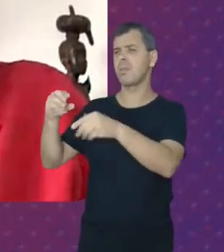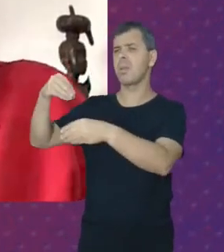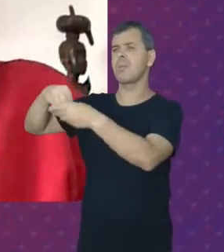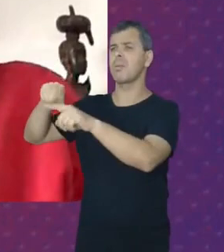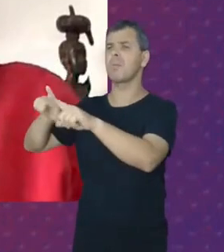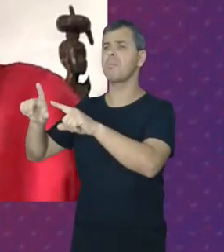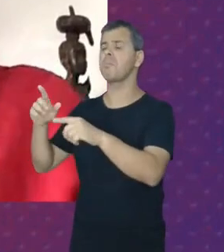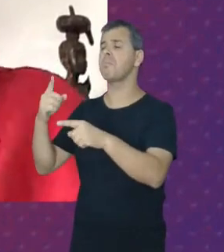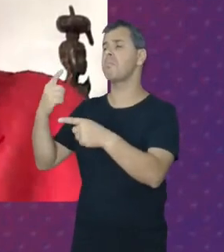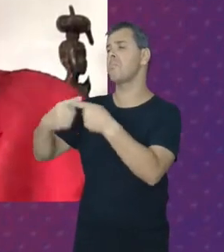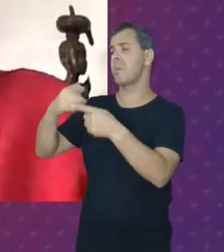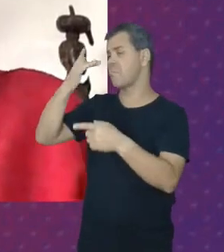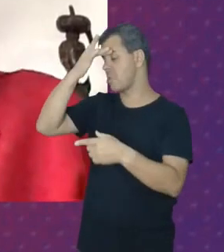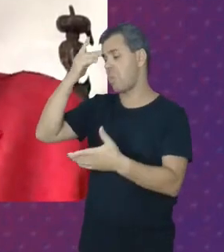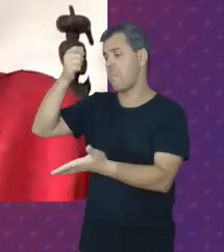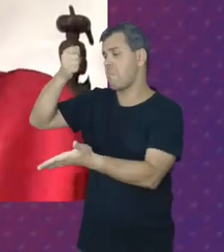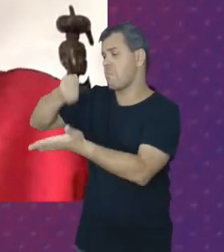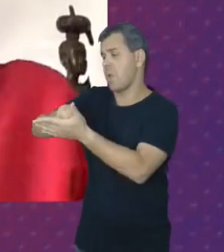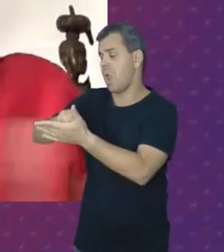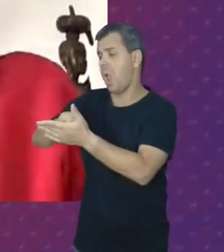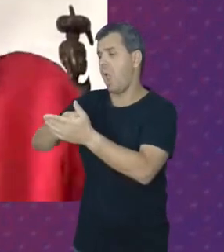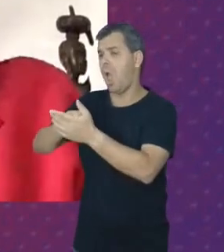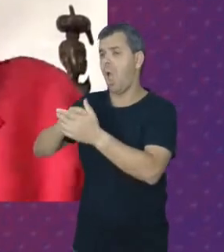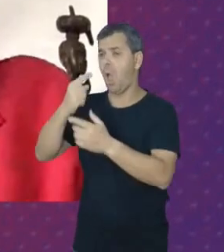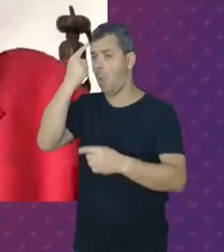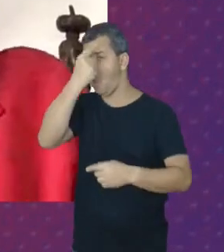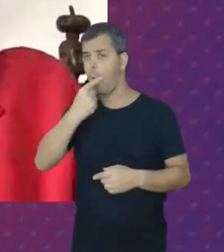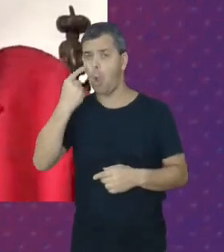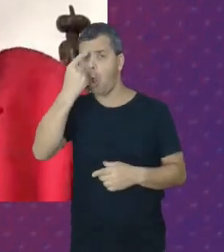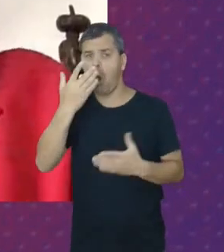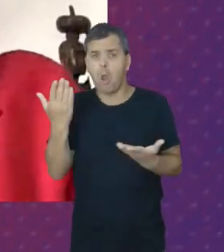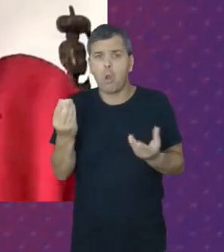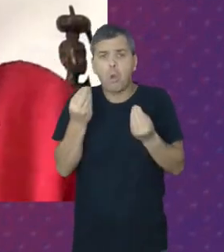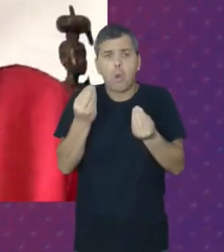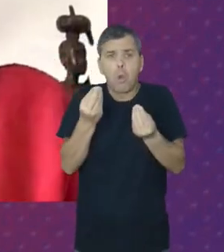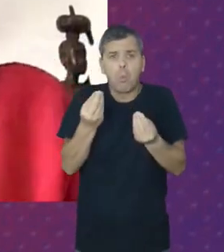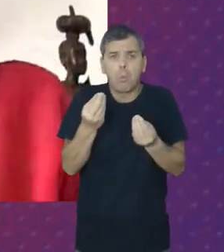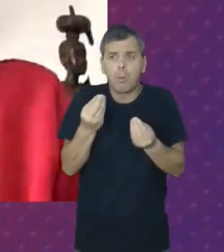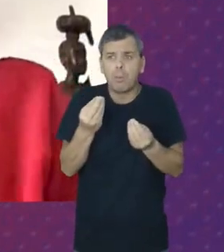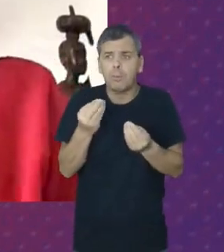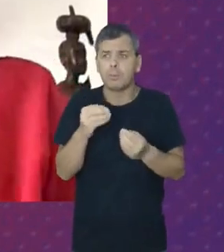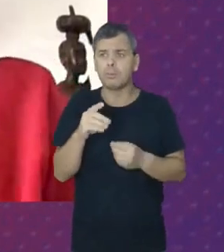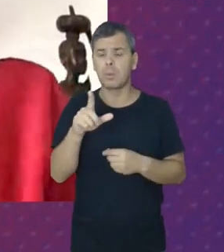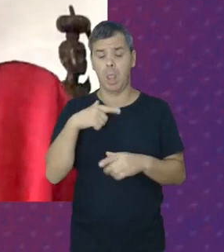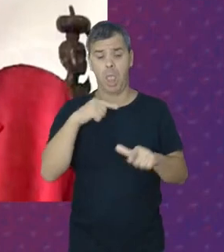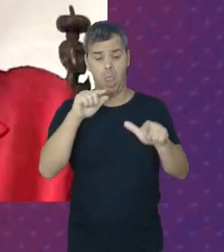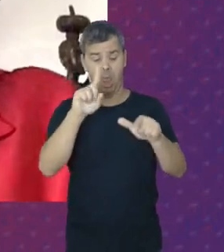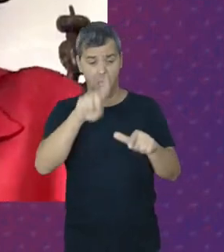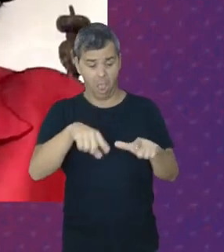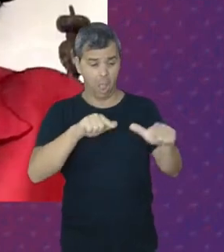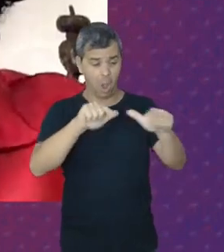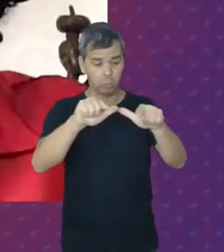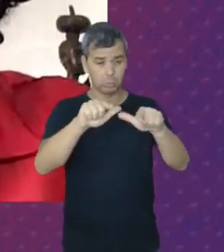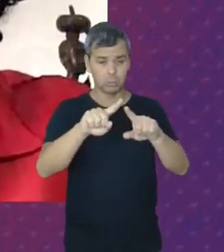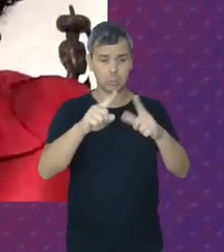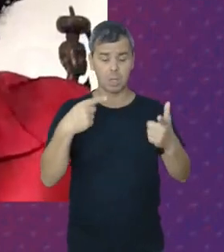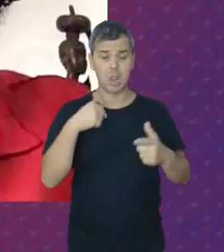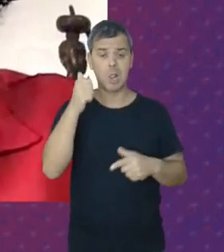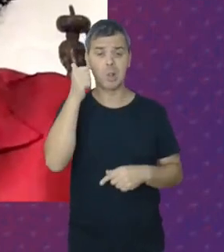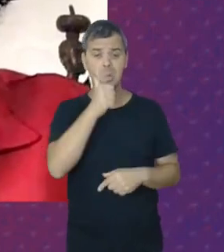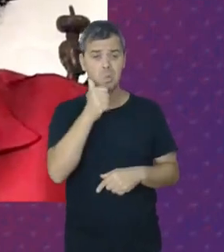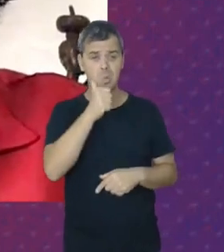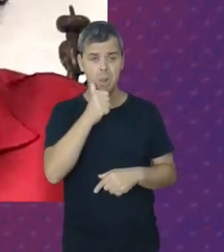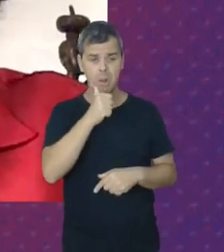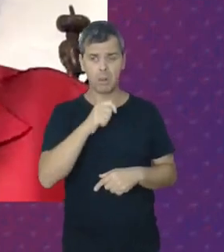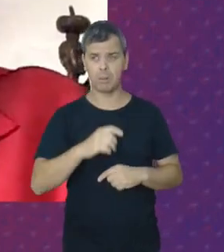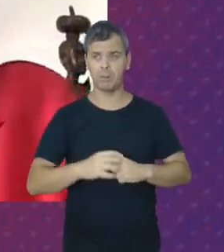o empregador Não vai poder Pagar a hora Como não vai poder Pagar Se É um trabalho Onde As mulheres